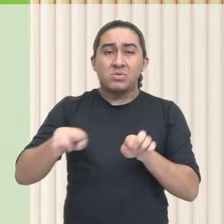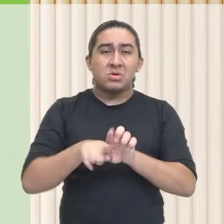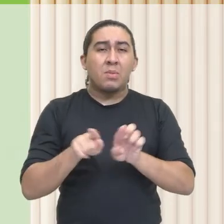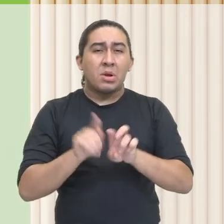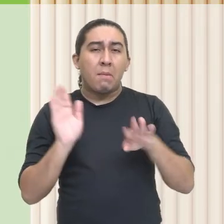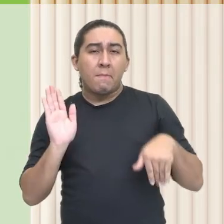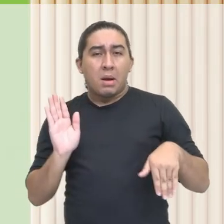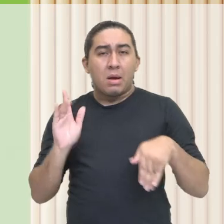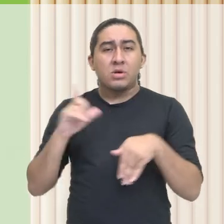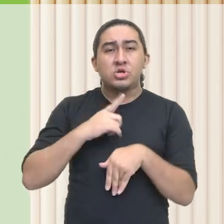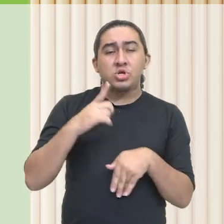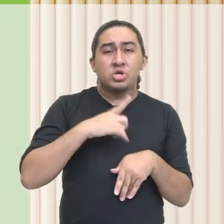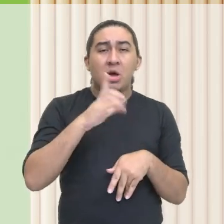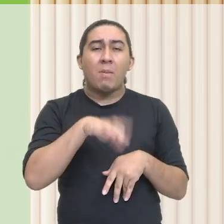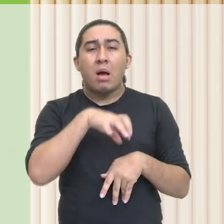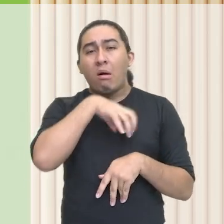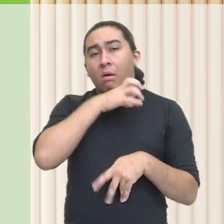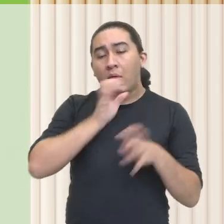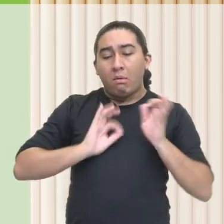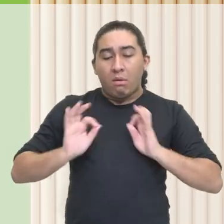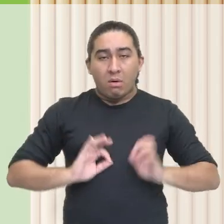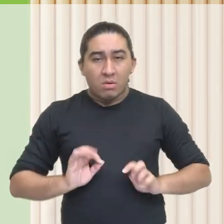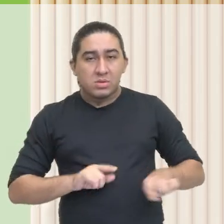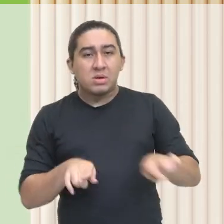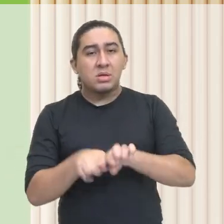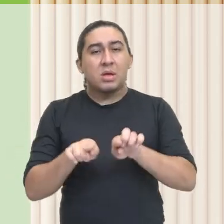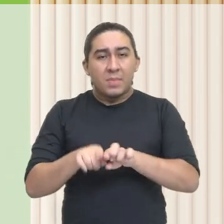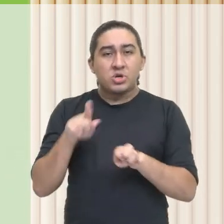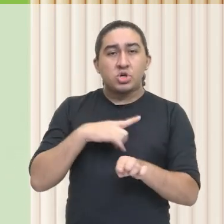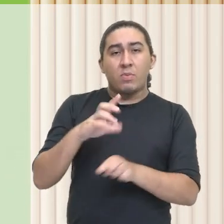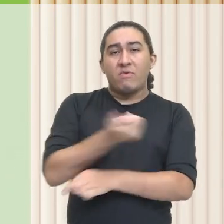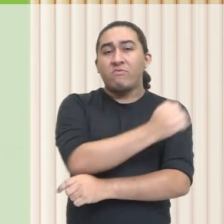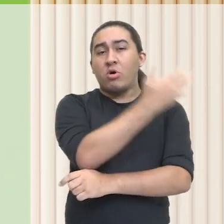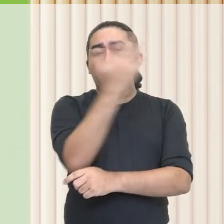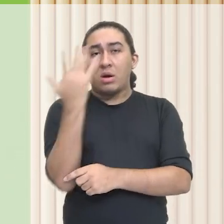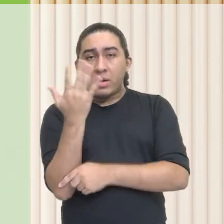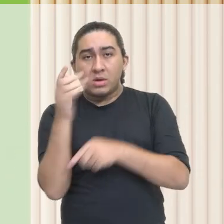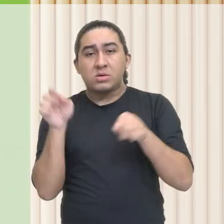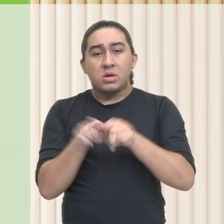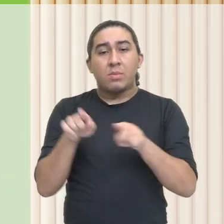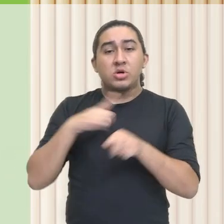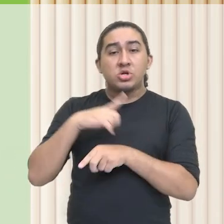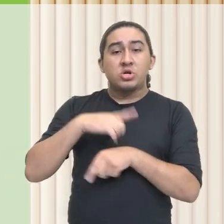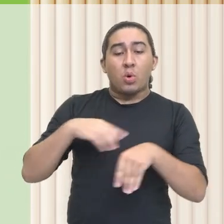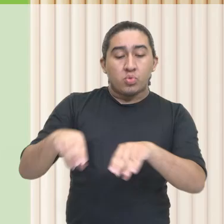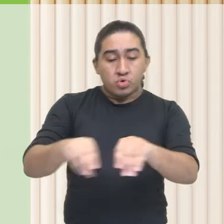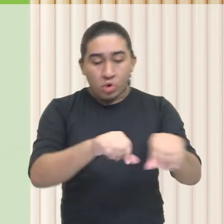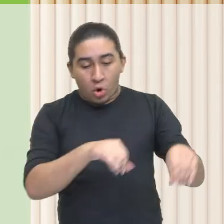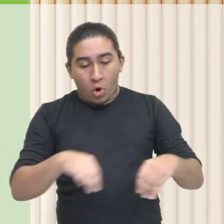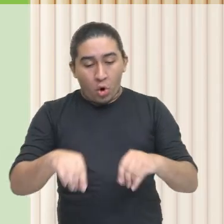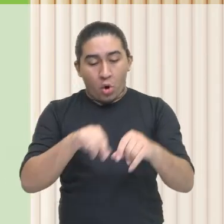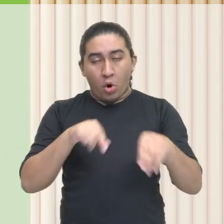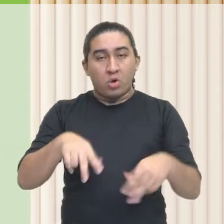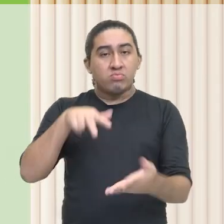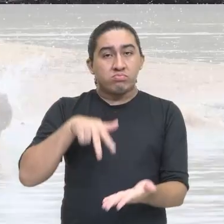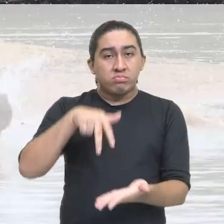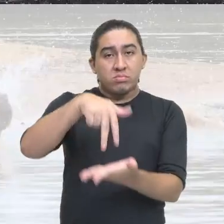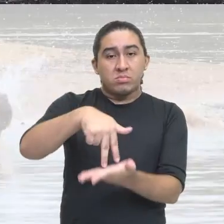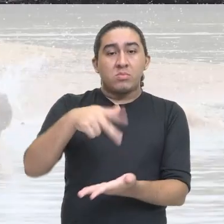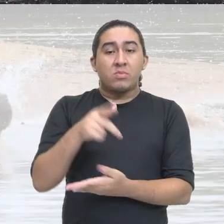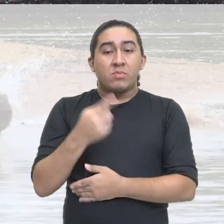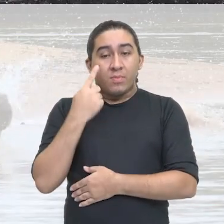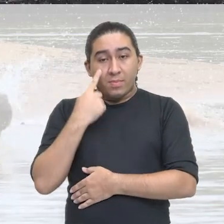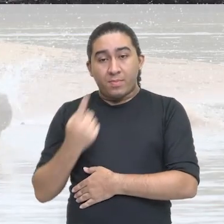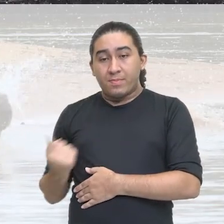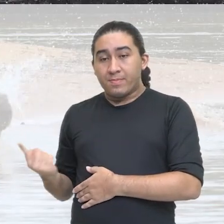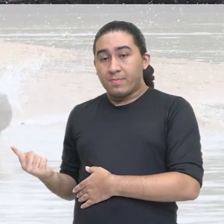praia em que tinha uma onça uma capivara tinha Floresta tinha né ali o solo onde onde eu estava pisando Vamos ver